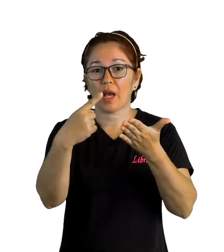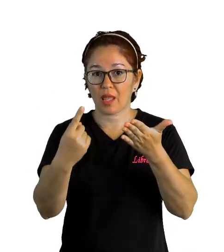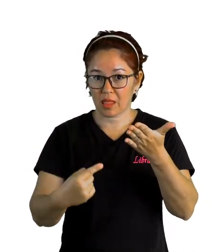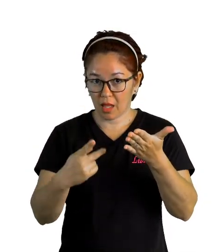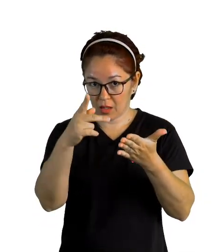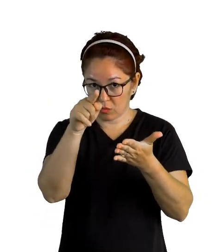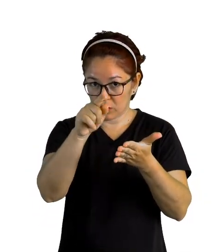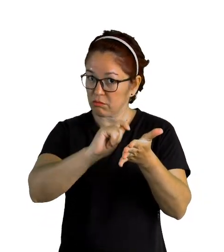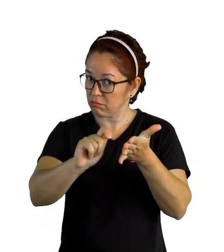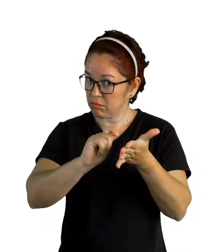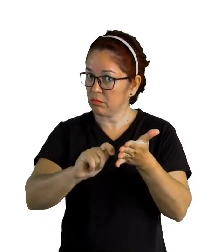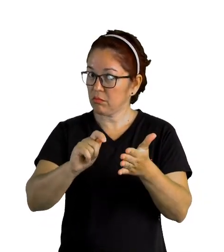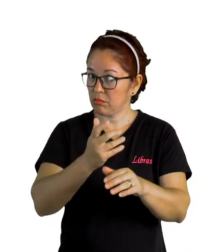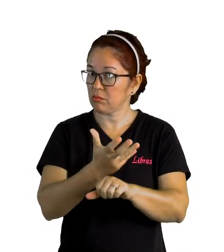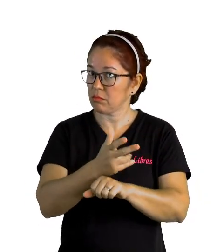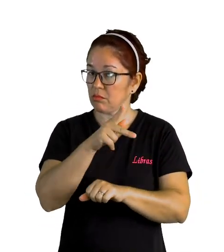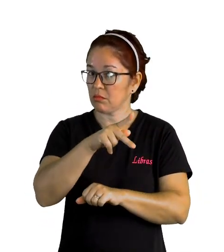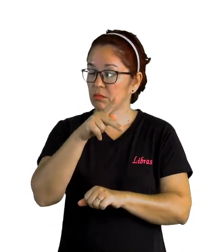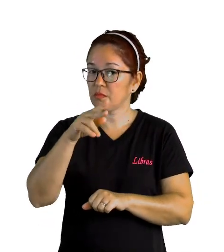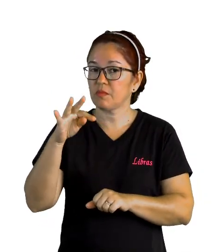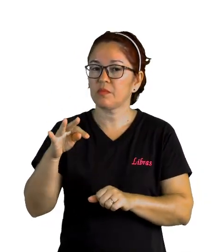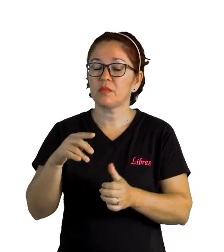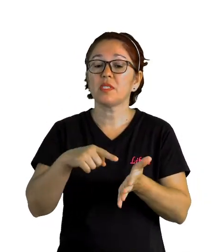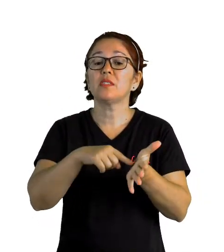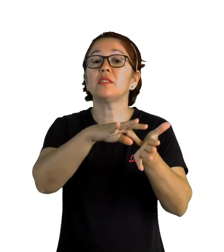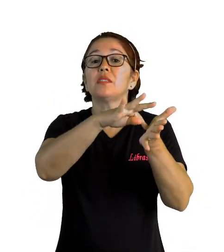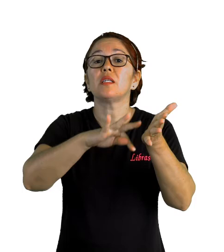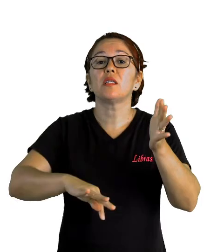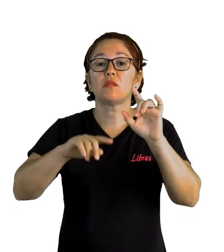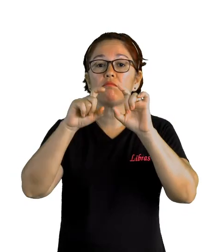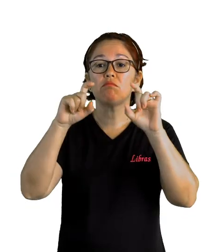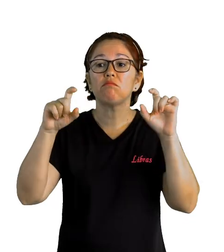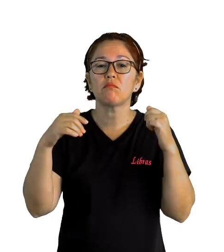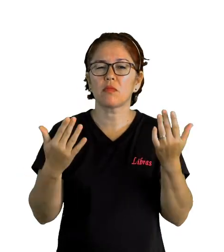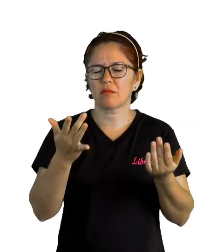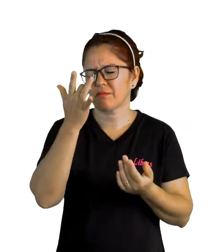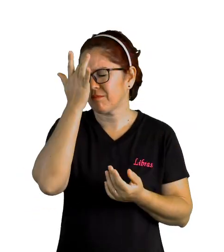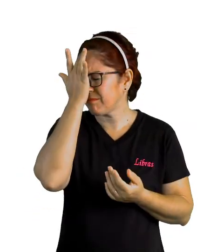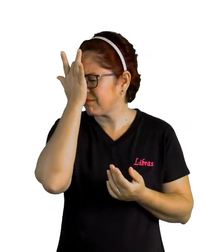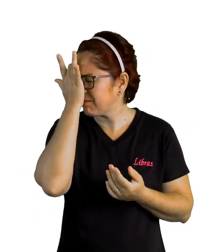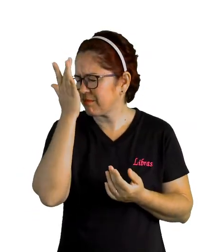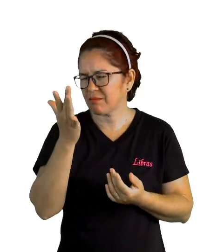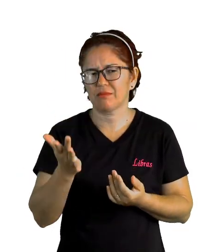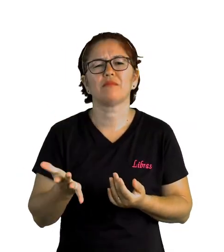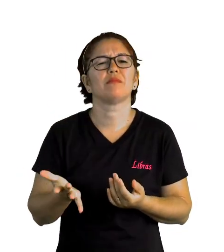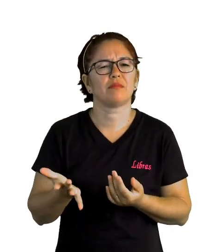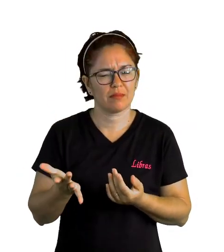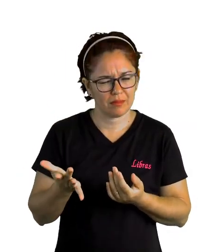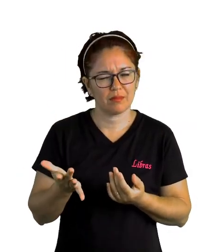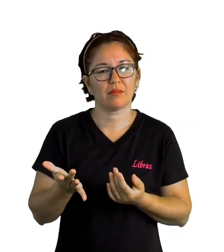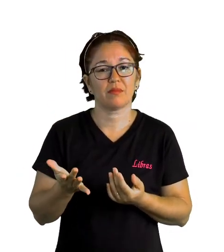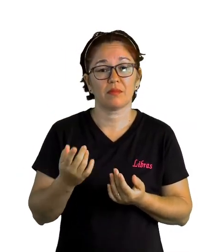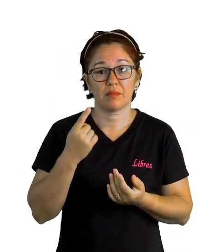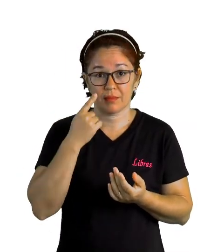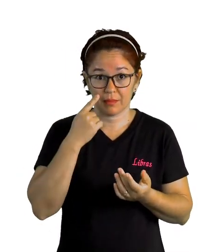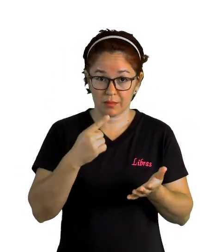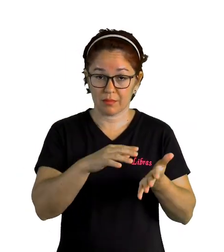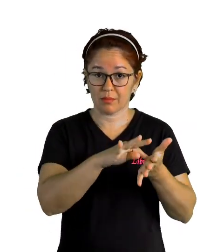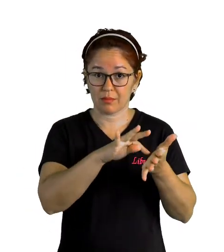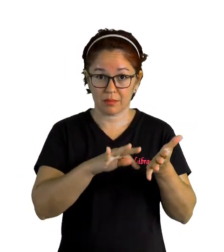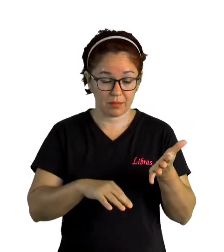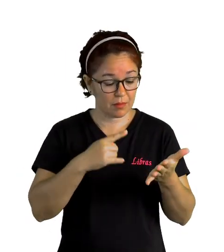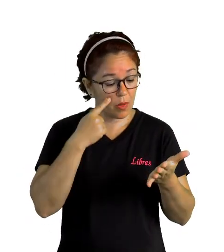Primeira pergunta. Qual é o título do texto? Fácil, fácil, fácil, né? Só voltar lá,